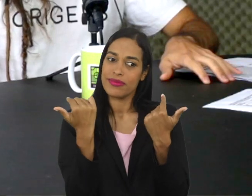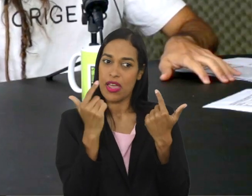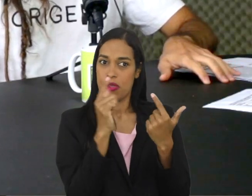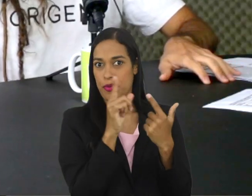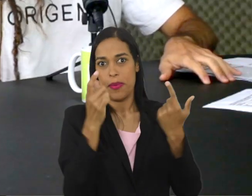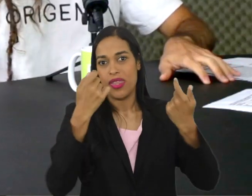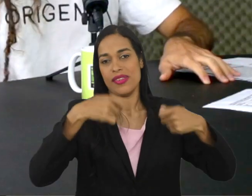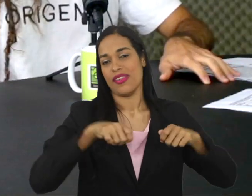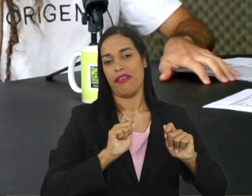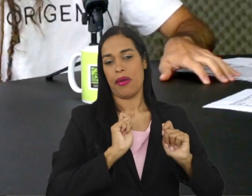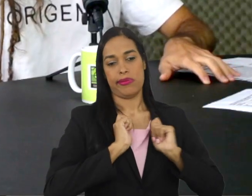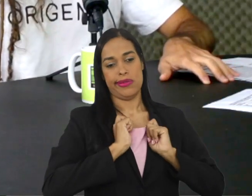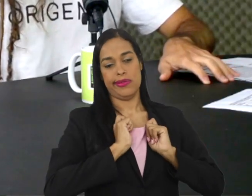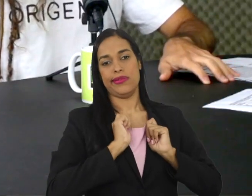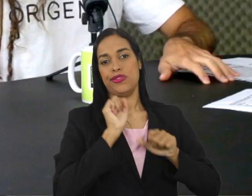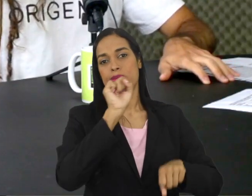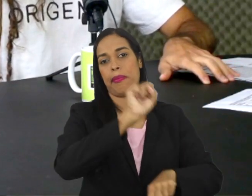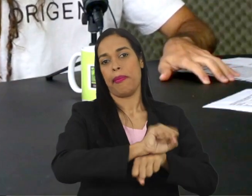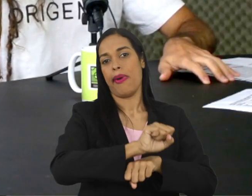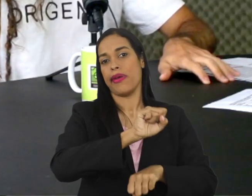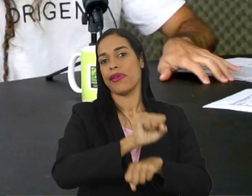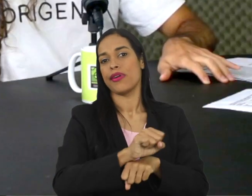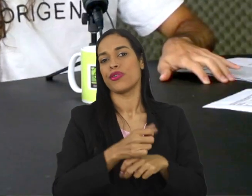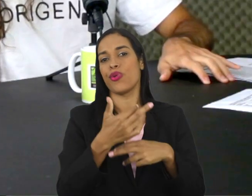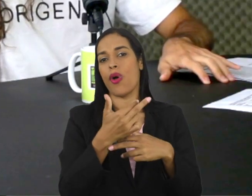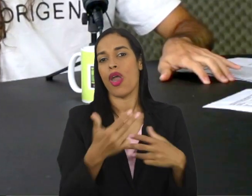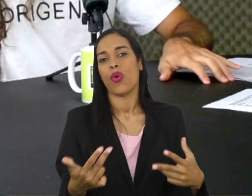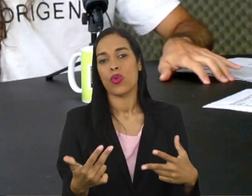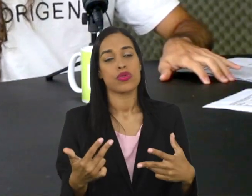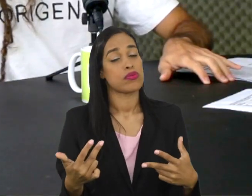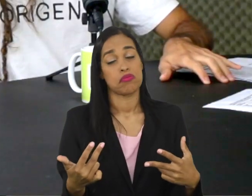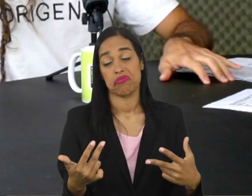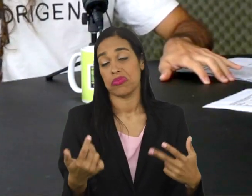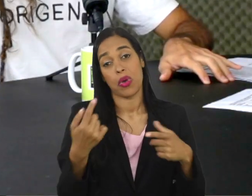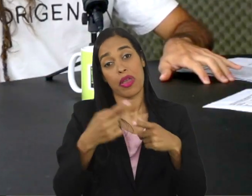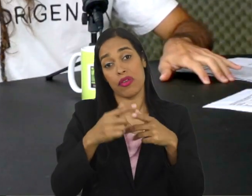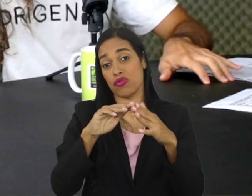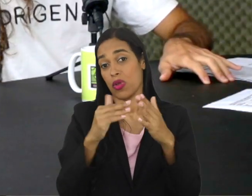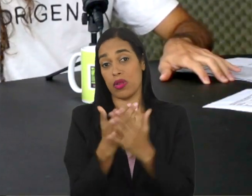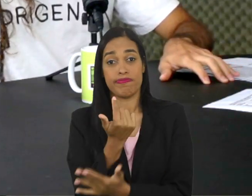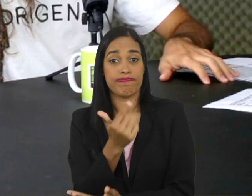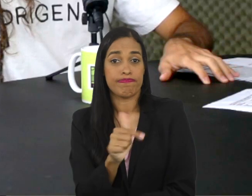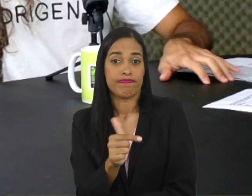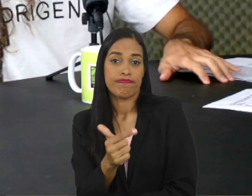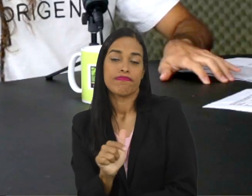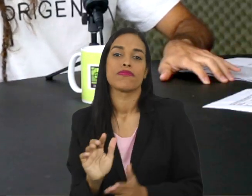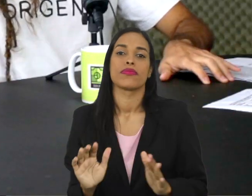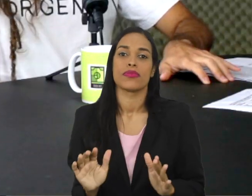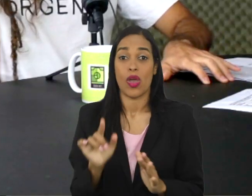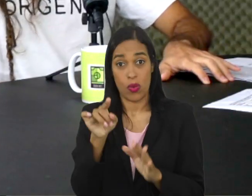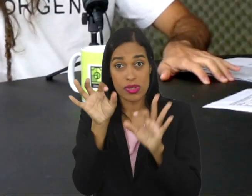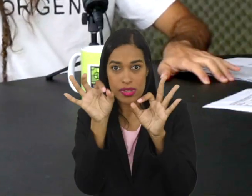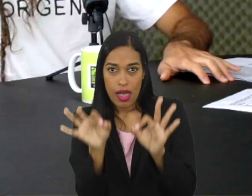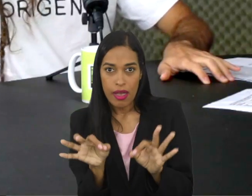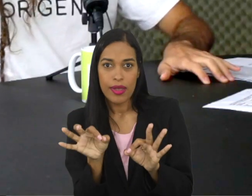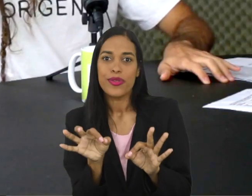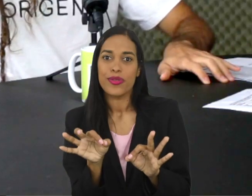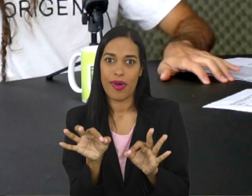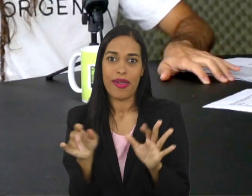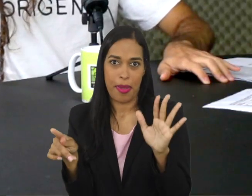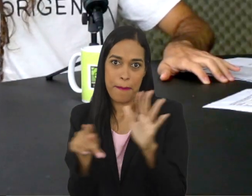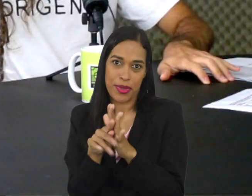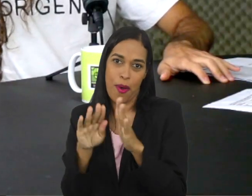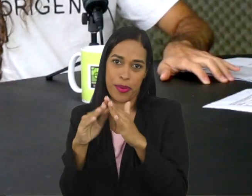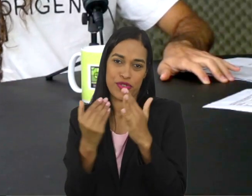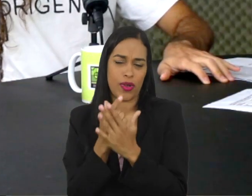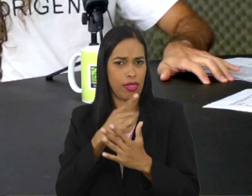não ficar dependendo dos recursos que a escola tem para oferecer. Quer dizer, seria o ideal, é isso, né? O